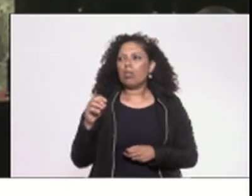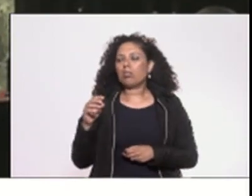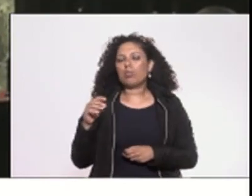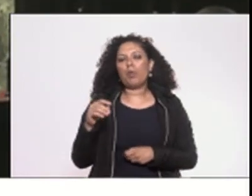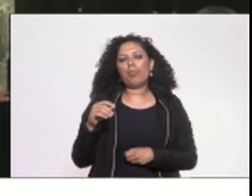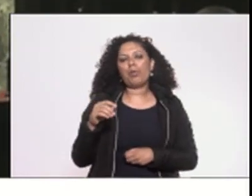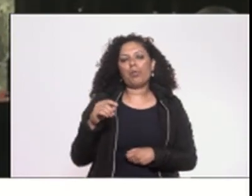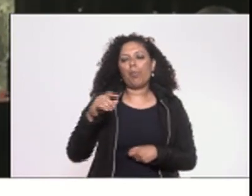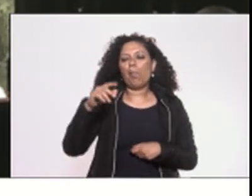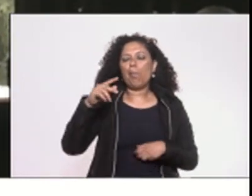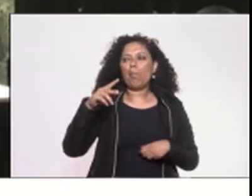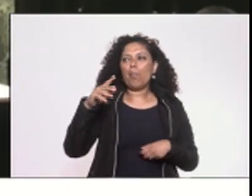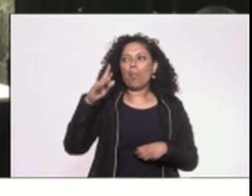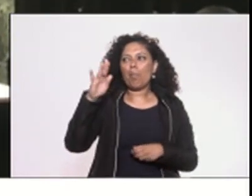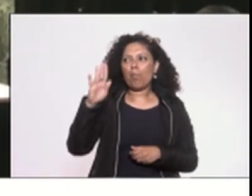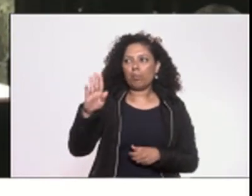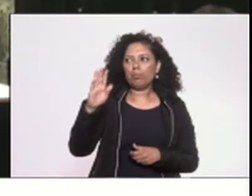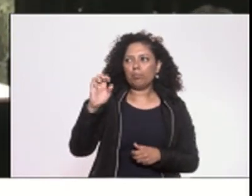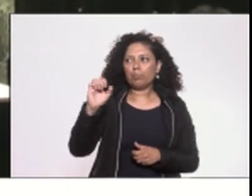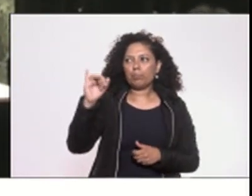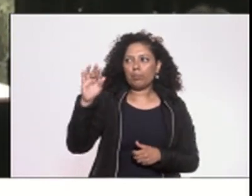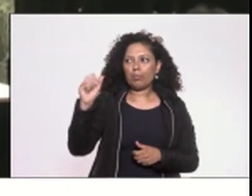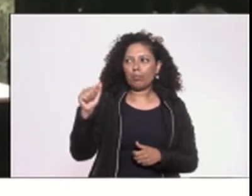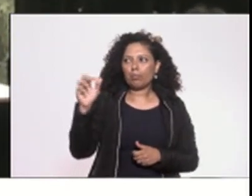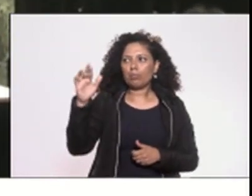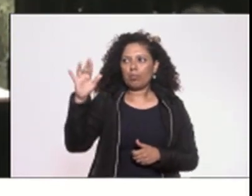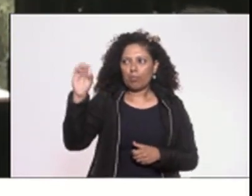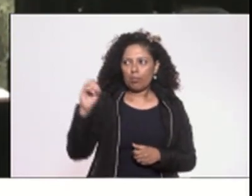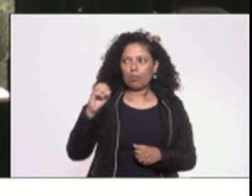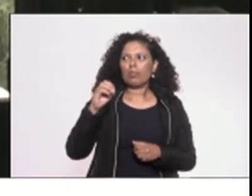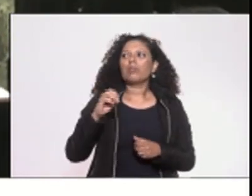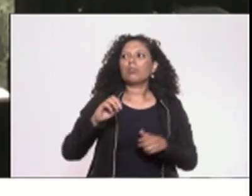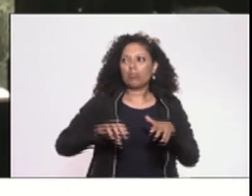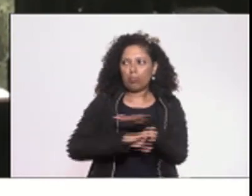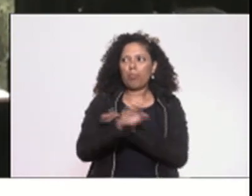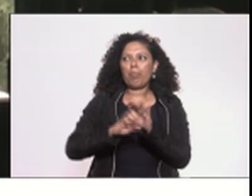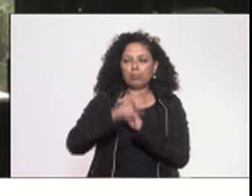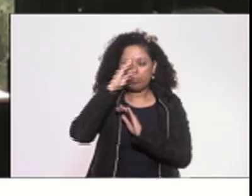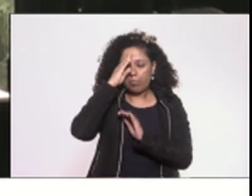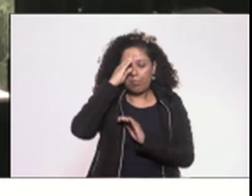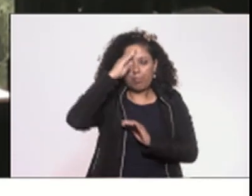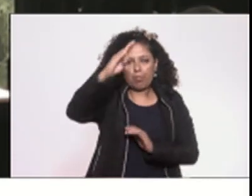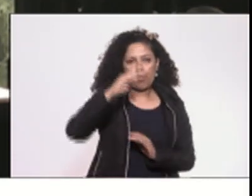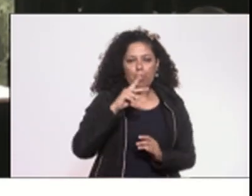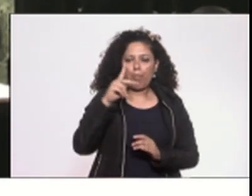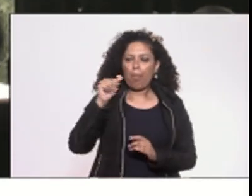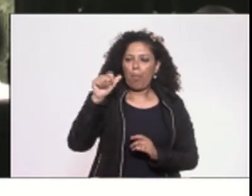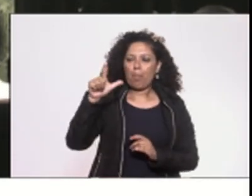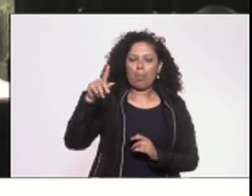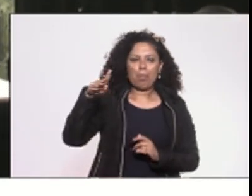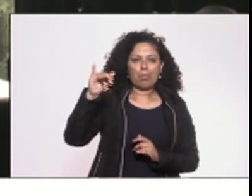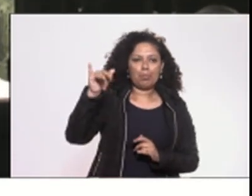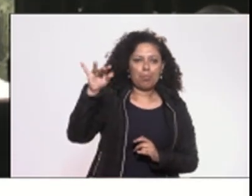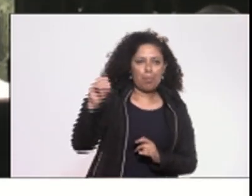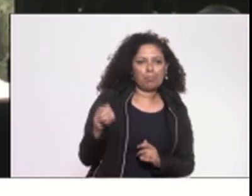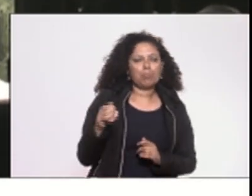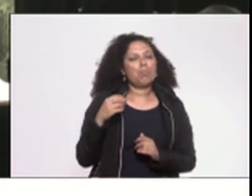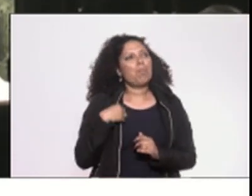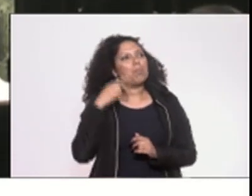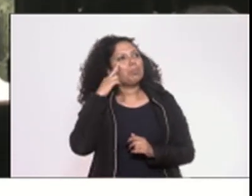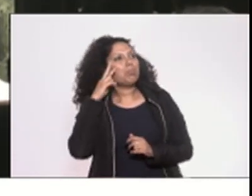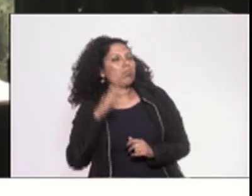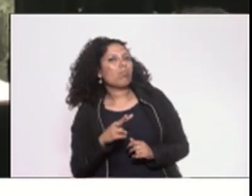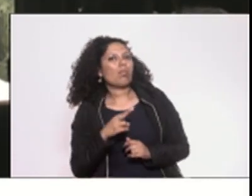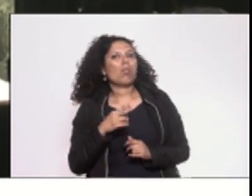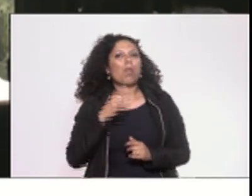restaurante aqui no Rio de Janeiro, com certeza, porque a marca era líder de mercado. Então, quando eu percebi que ali tinha uma oportunidade, resolvi